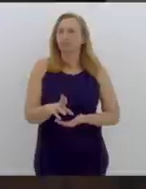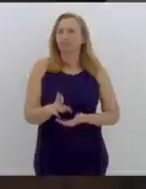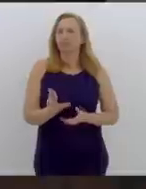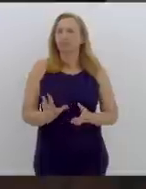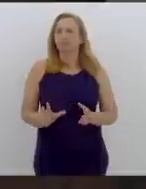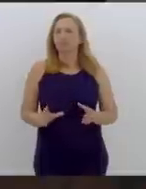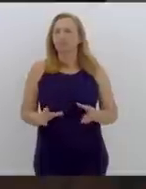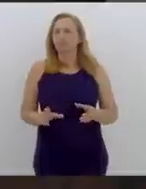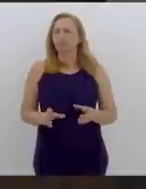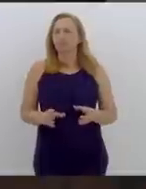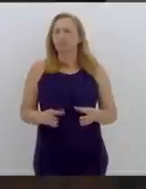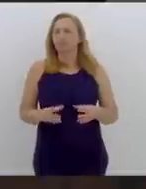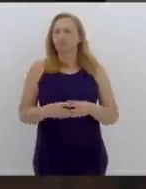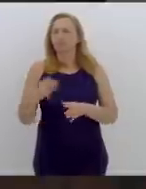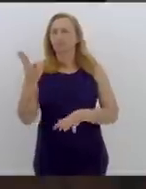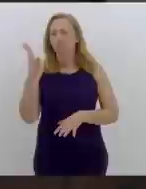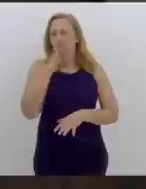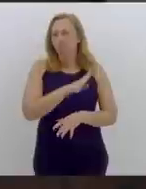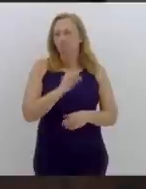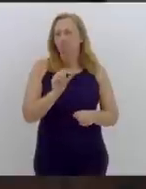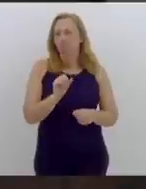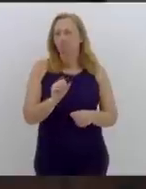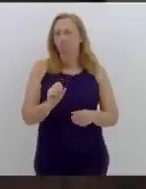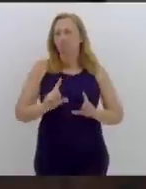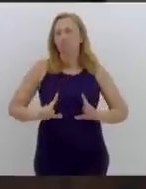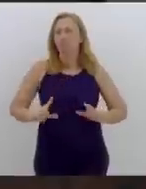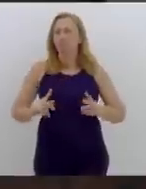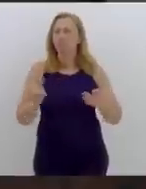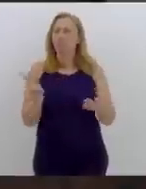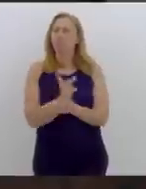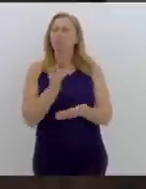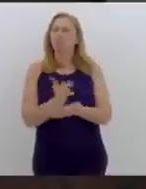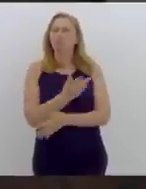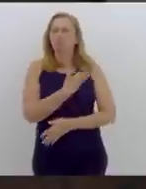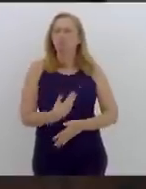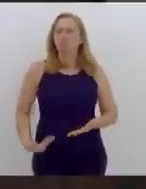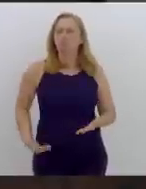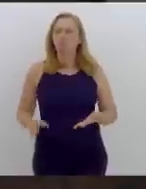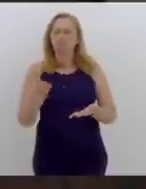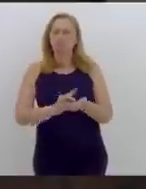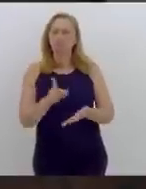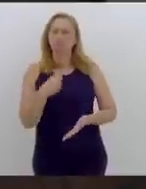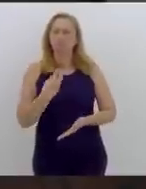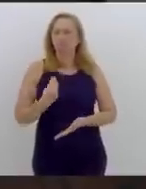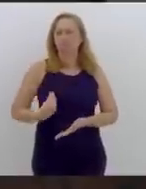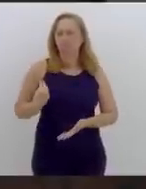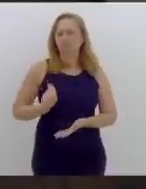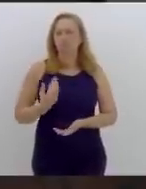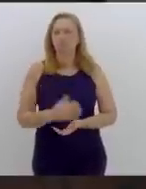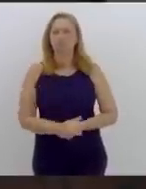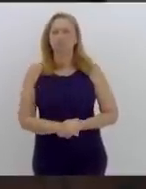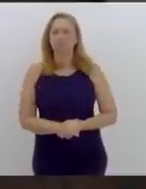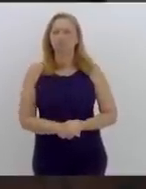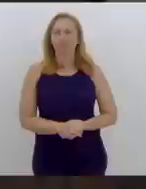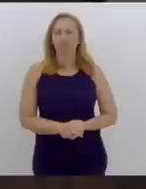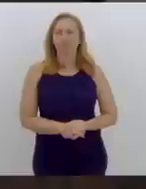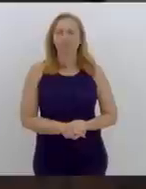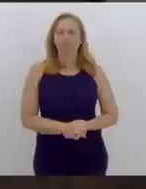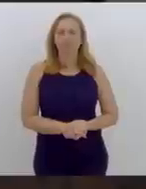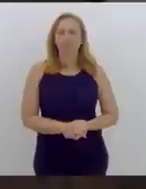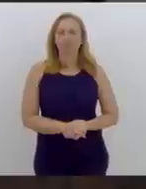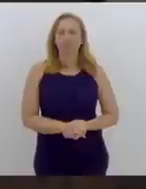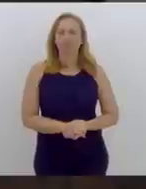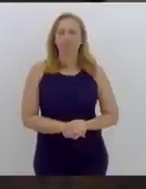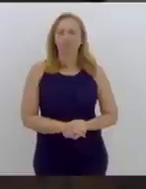pelas cova artísticas pelo governo Essa é a realidade que nós vivemos Essa é a grande